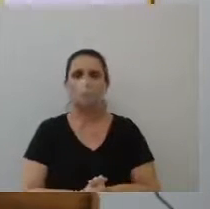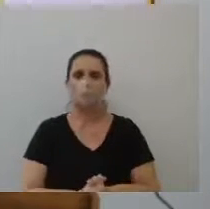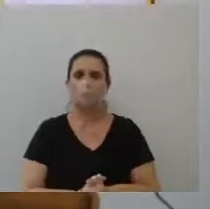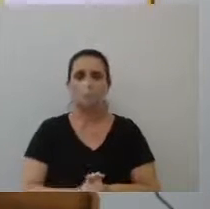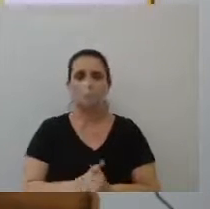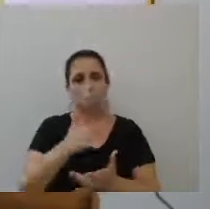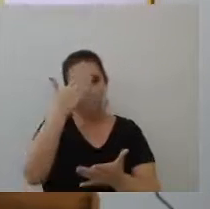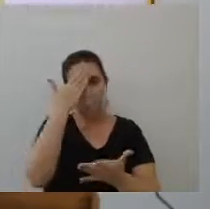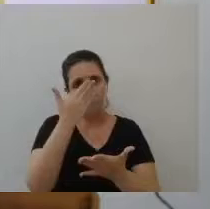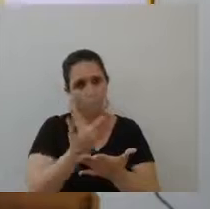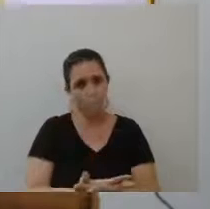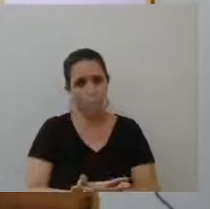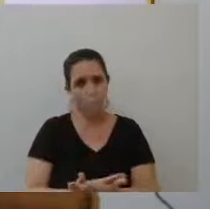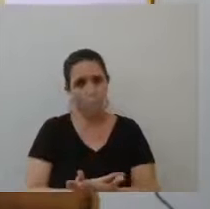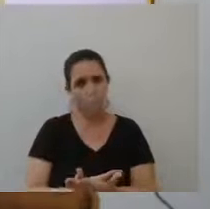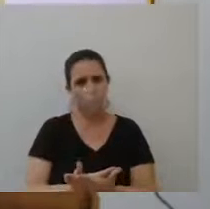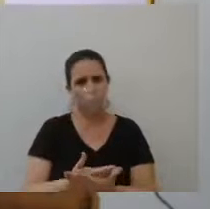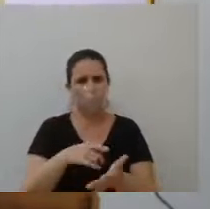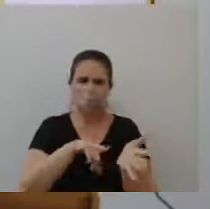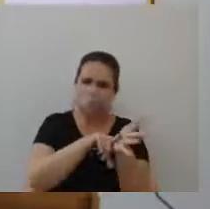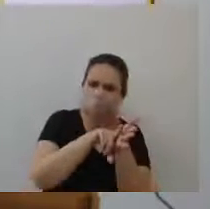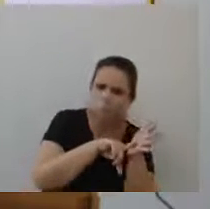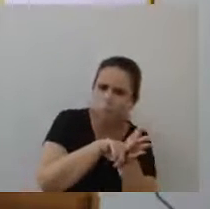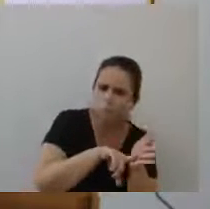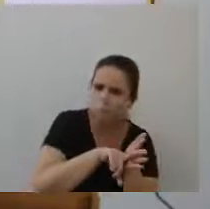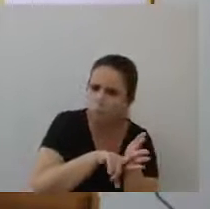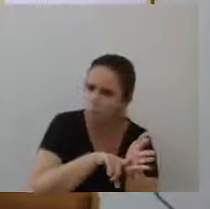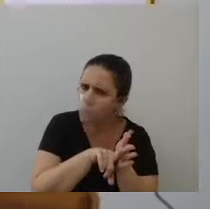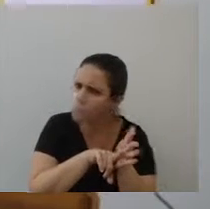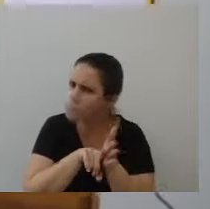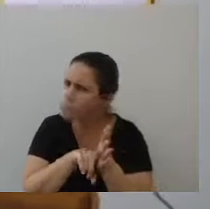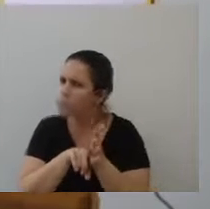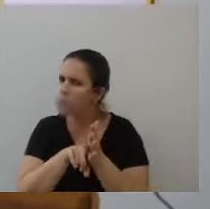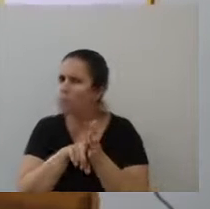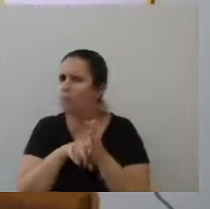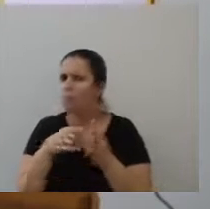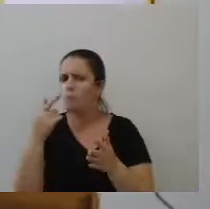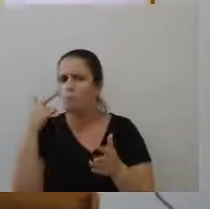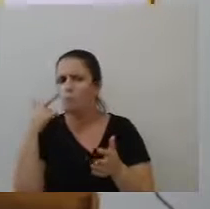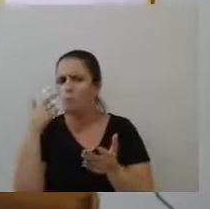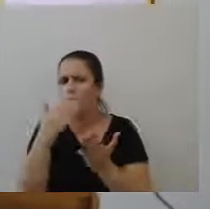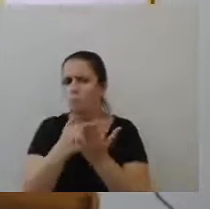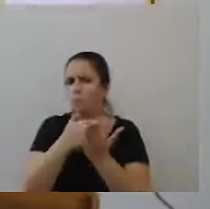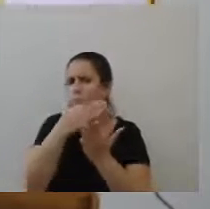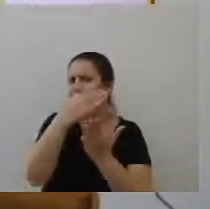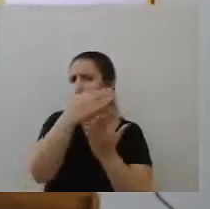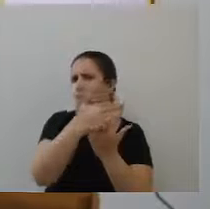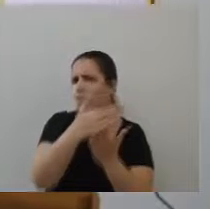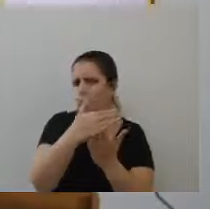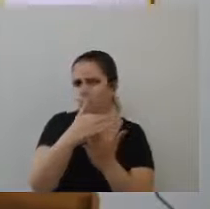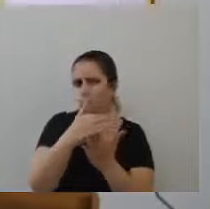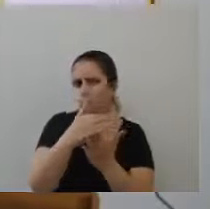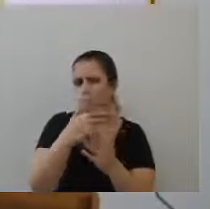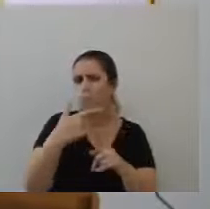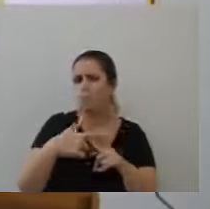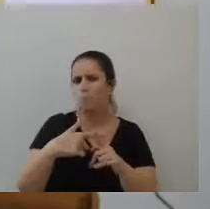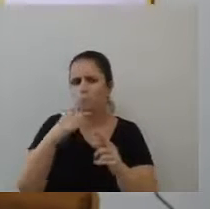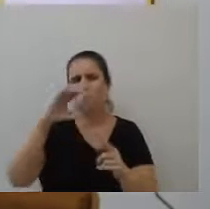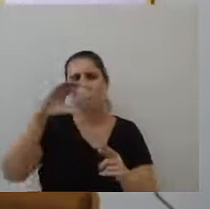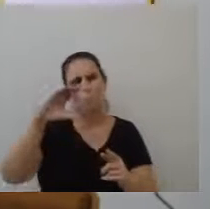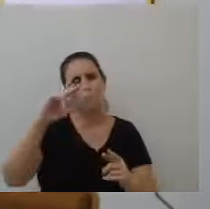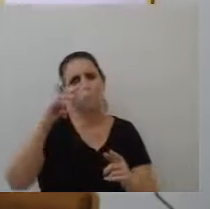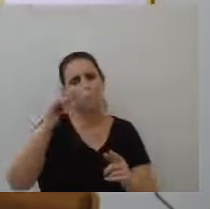podemos dar uma credibilidade só porque a gente viu no Facebook? Eu vou mostrar uma postagem aqui para vocês. Tem gente que vê